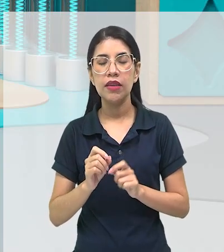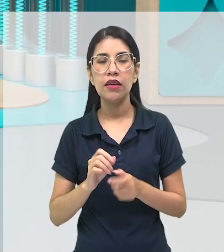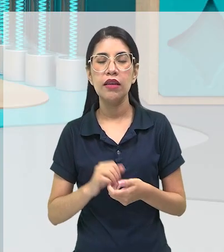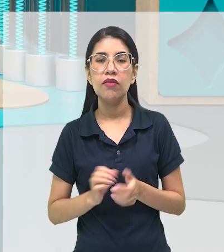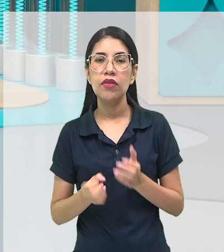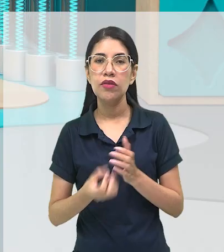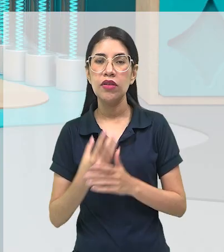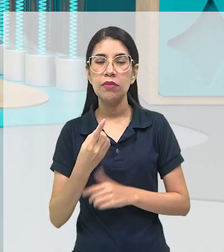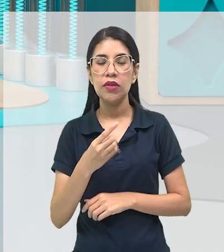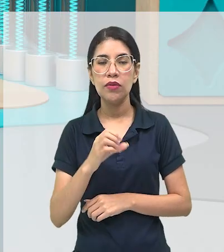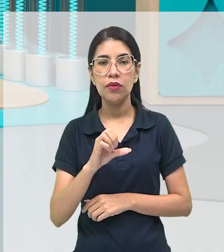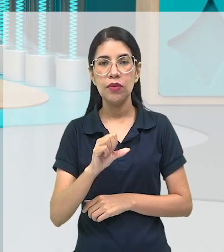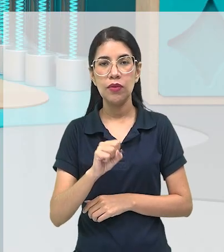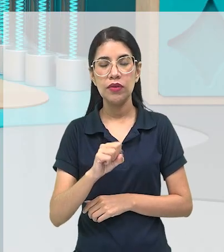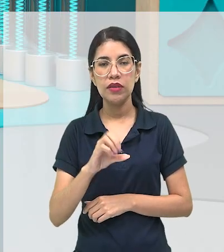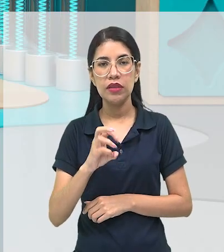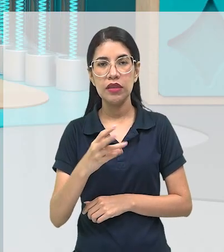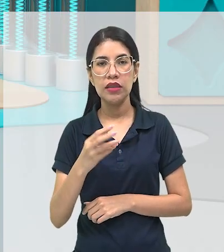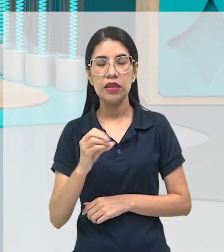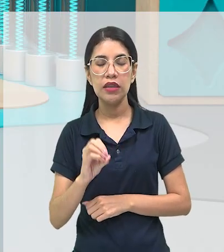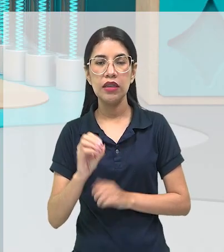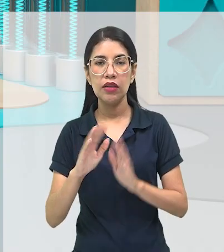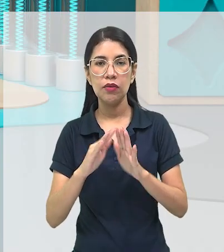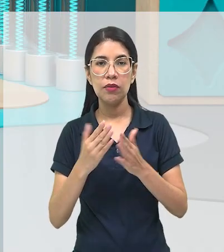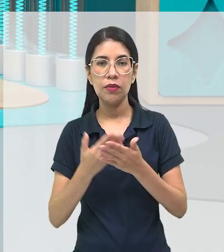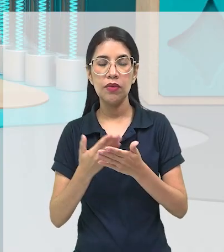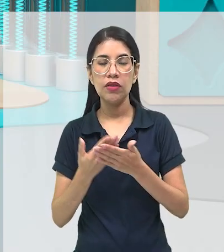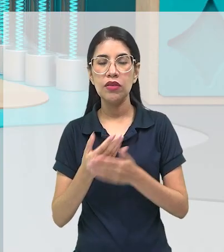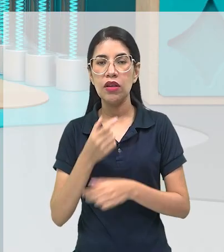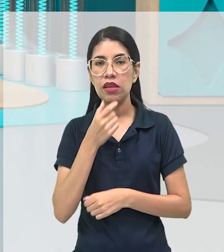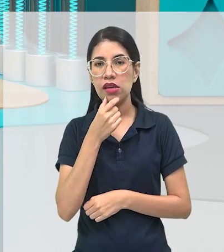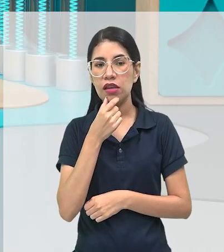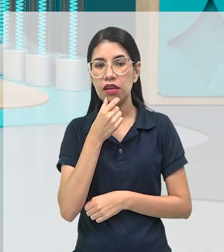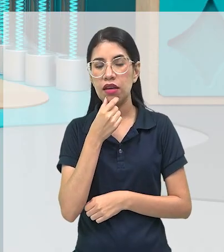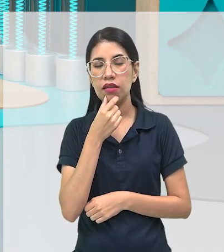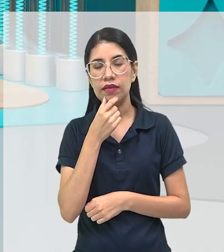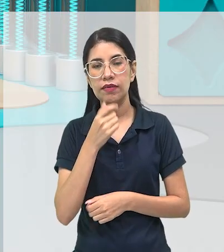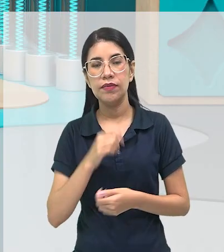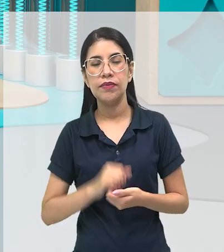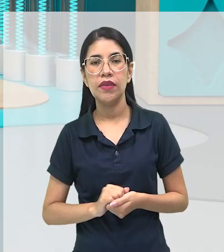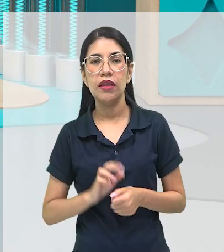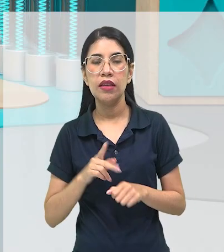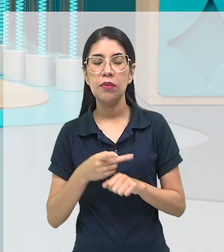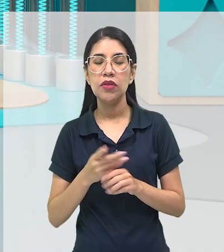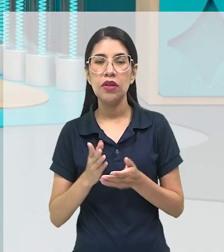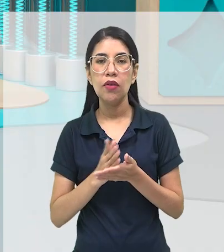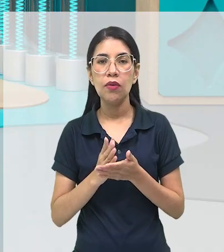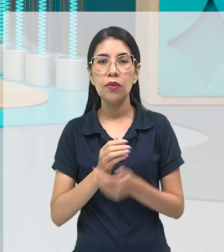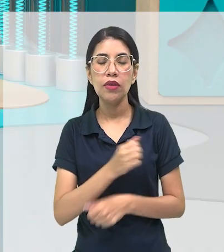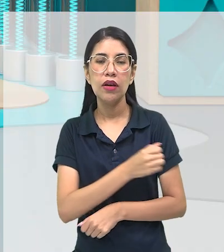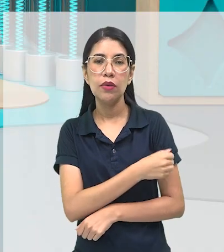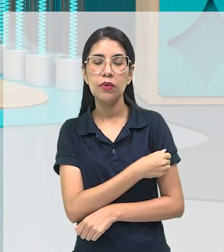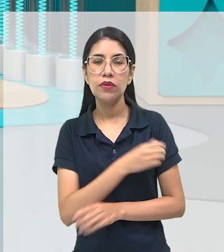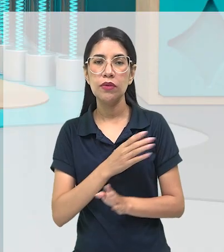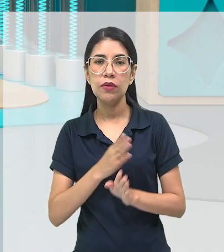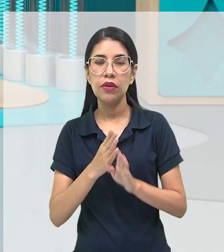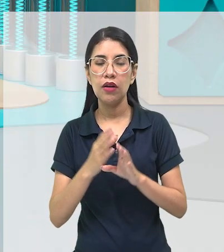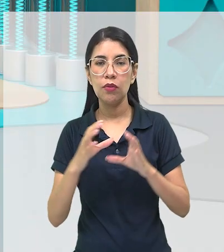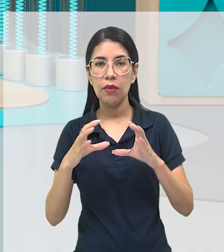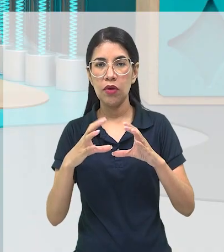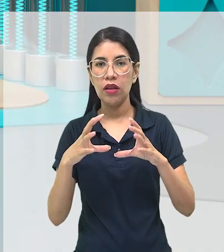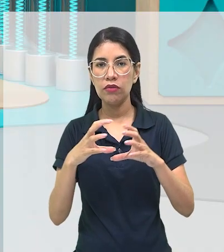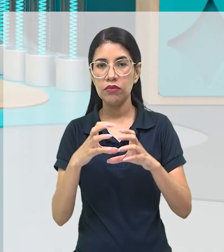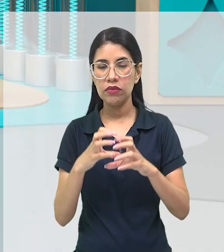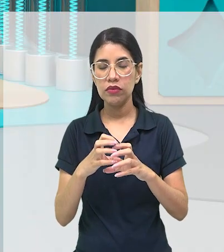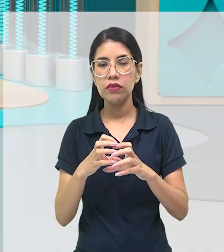de 1830 numa escola inglesa chamada Harrow School, depois que uns alunos encontraram lá uma bola furada de